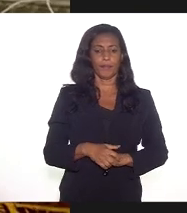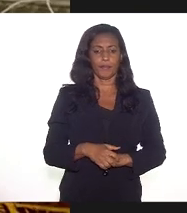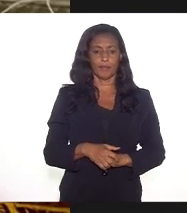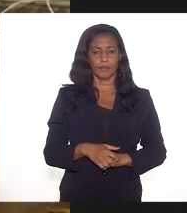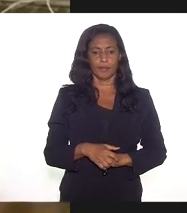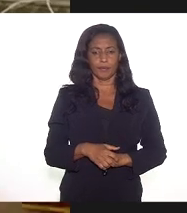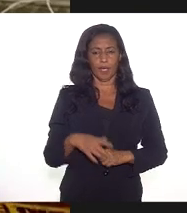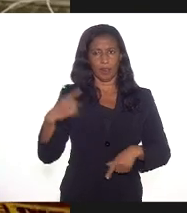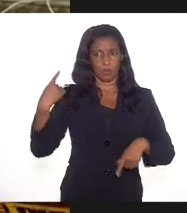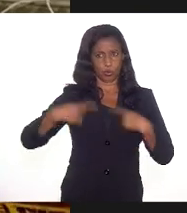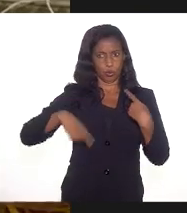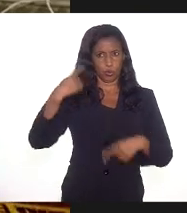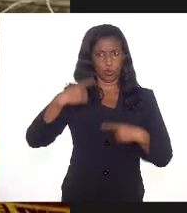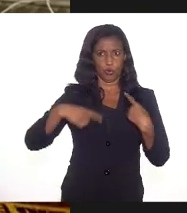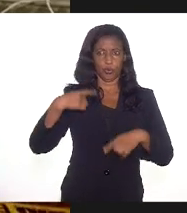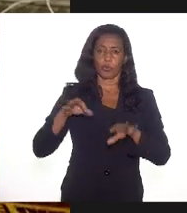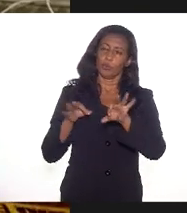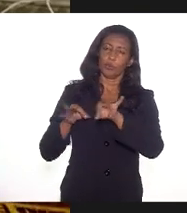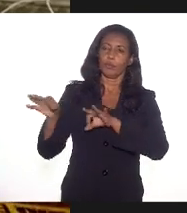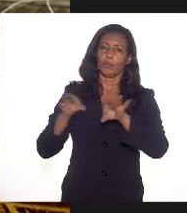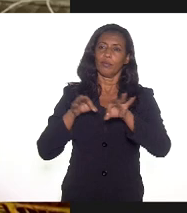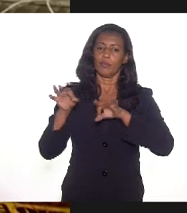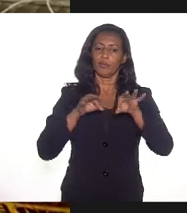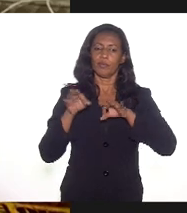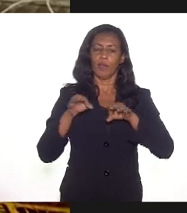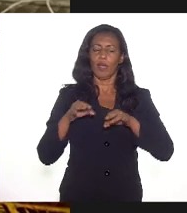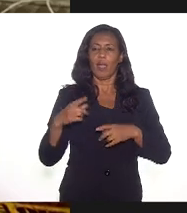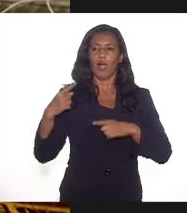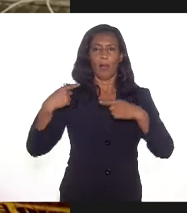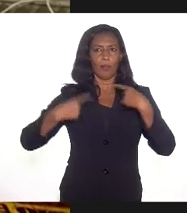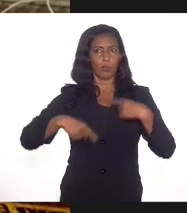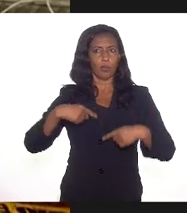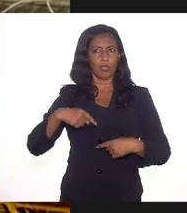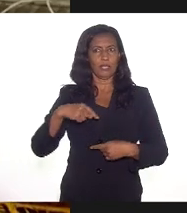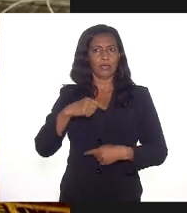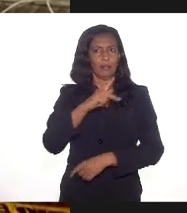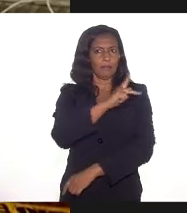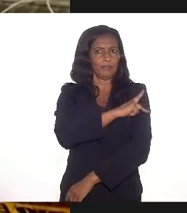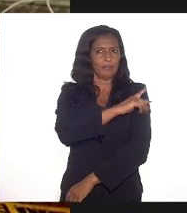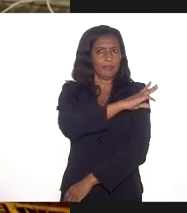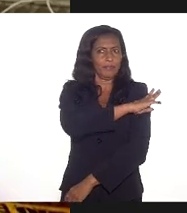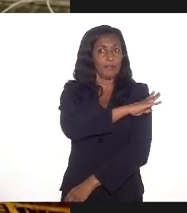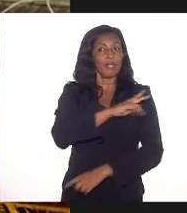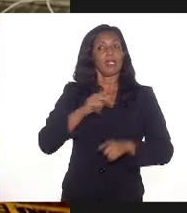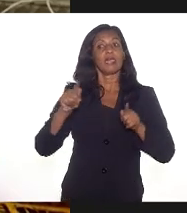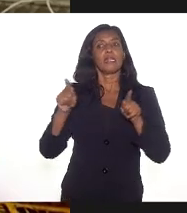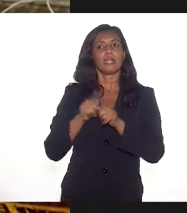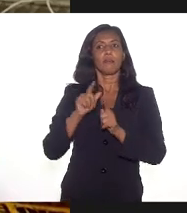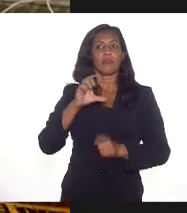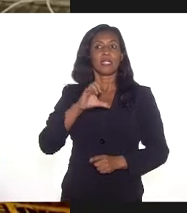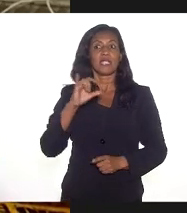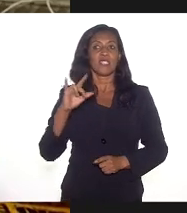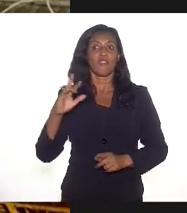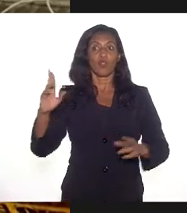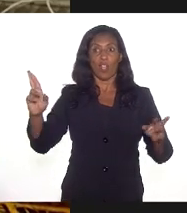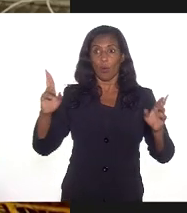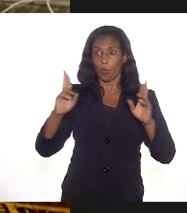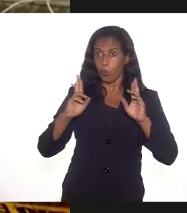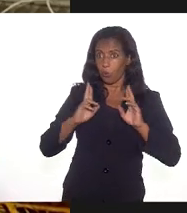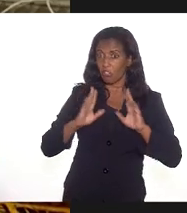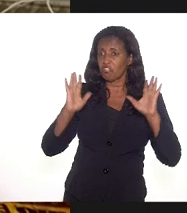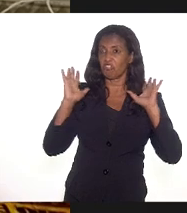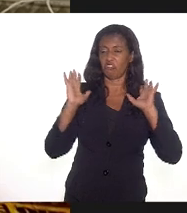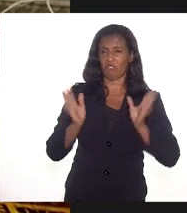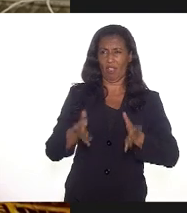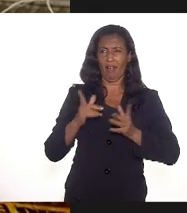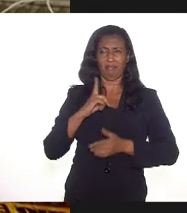da discussão sobre o projeto. A Polícia Militar e a Polícia Civil já responderam com relação a isso, então